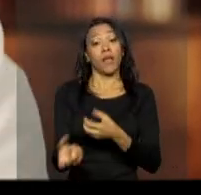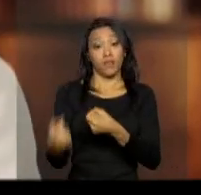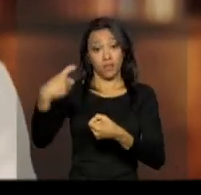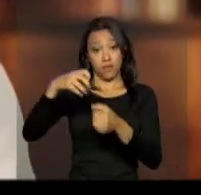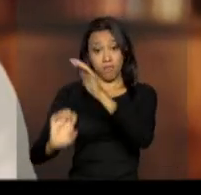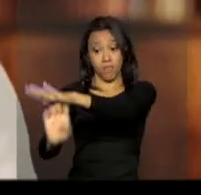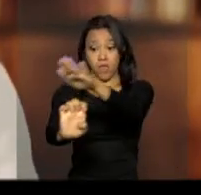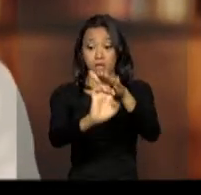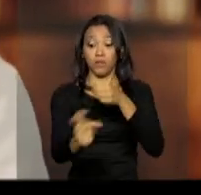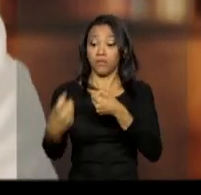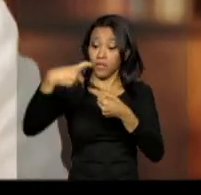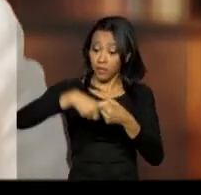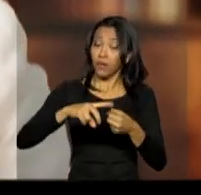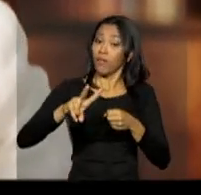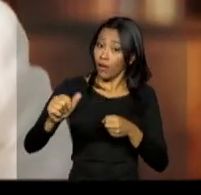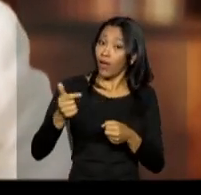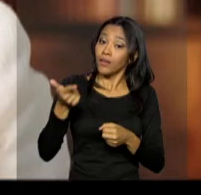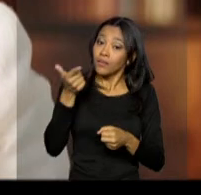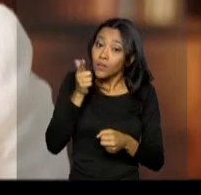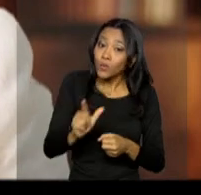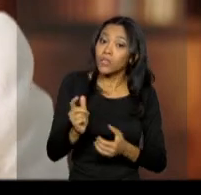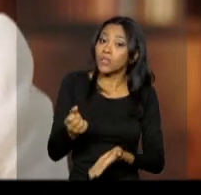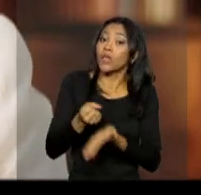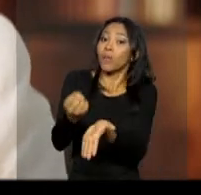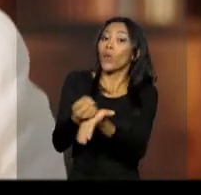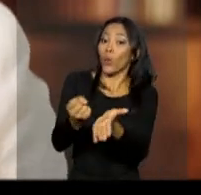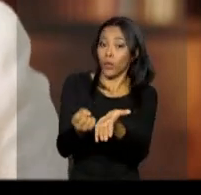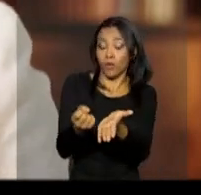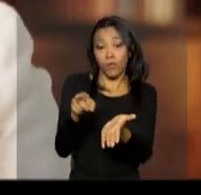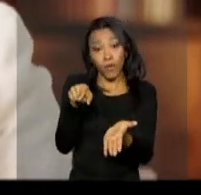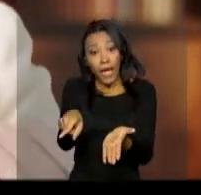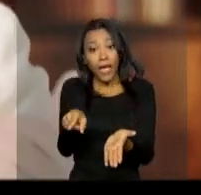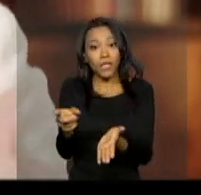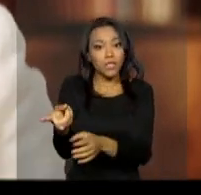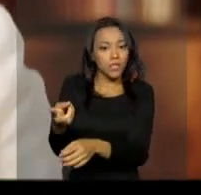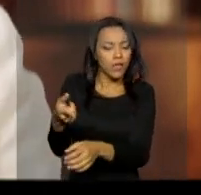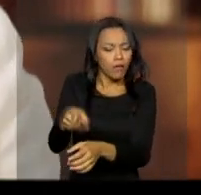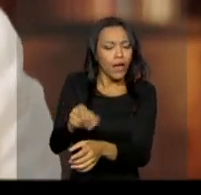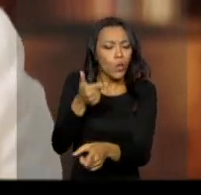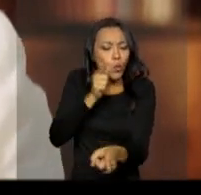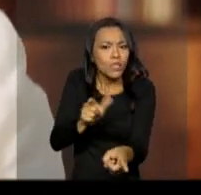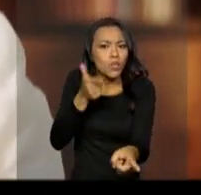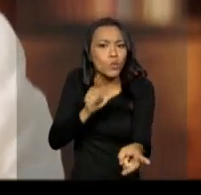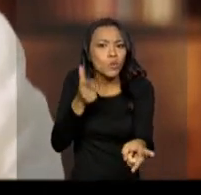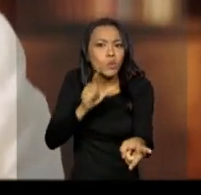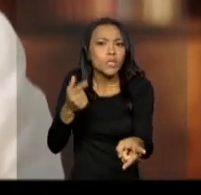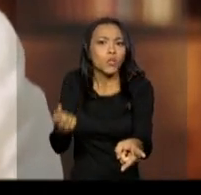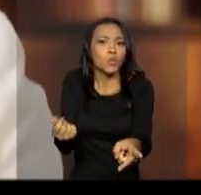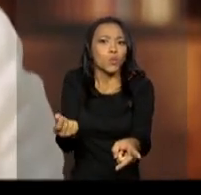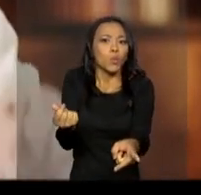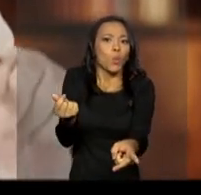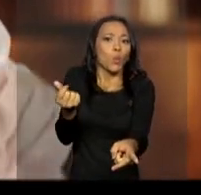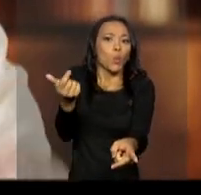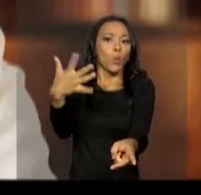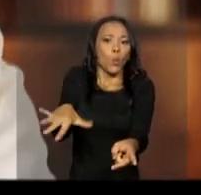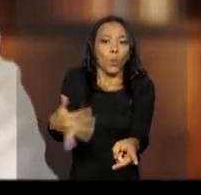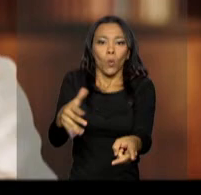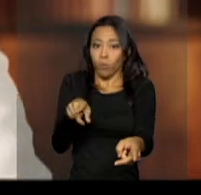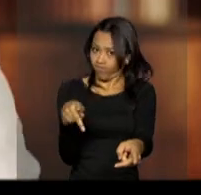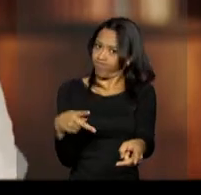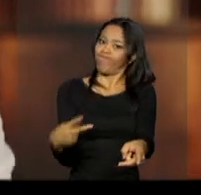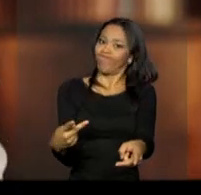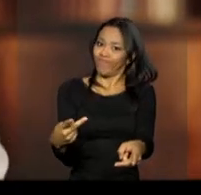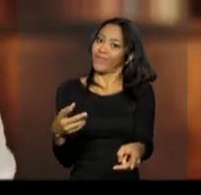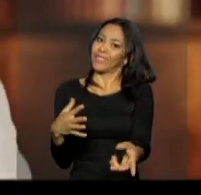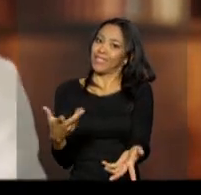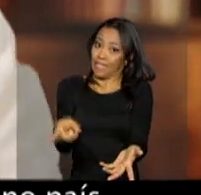serão beneficiadas, pois ao produzir essa riqueza, vão obter lucros significativos, compatíveis com o